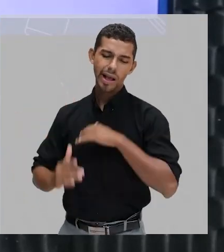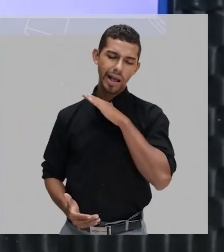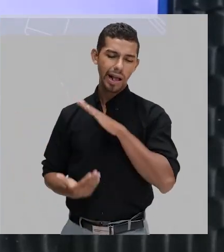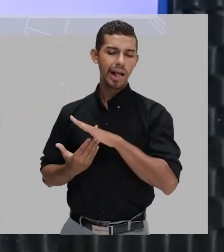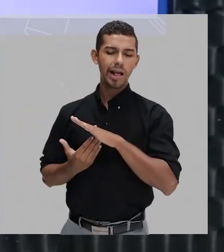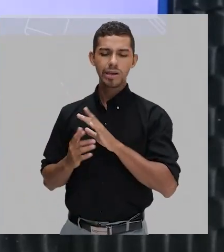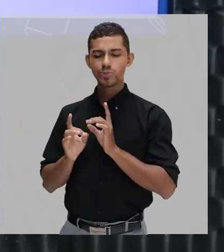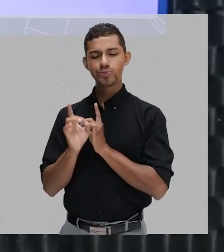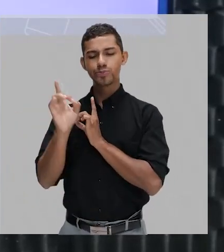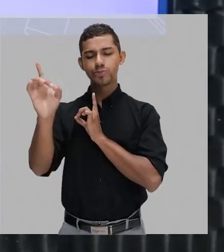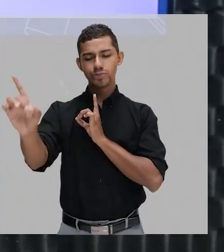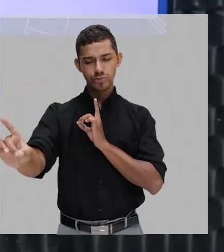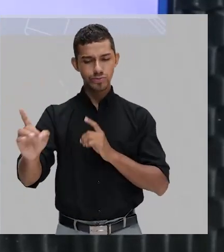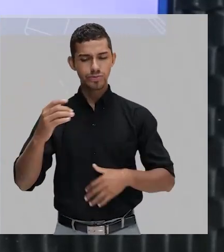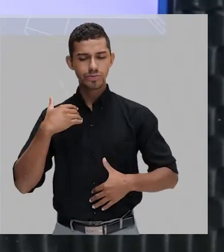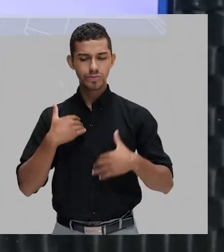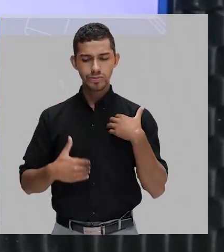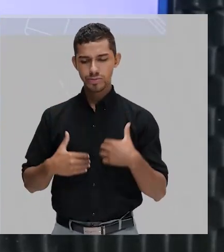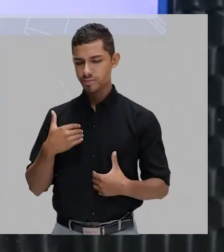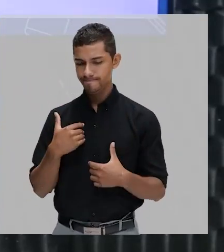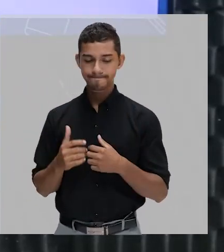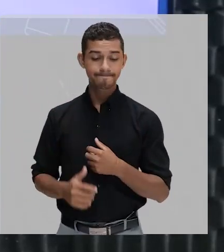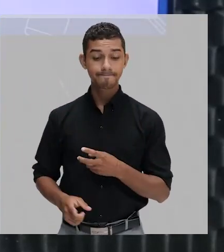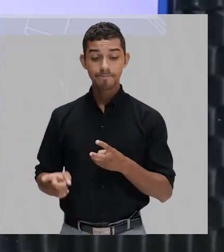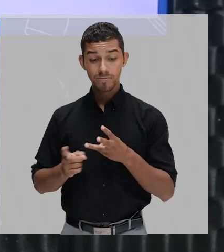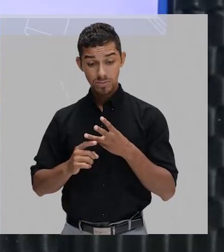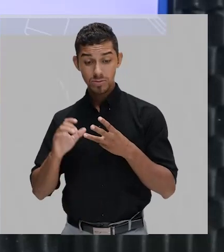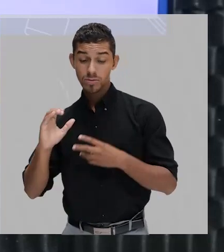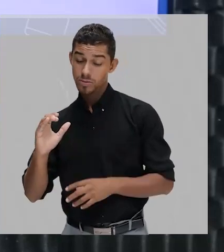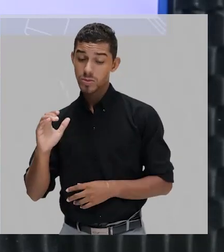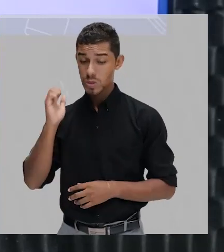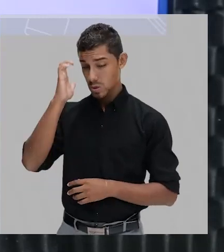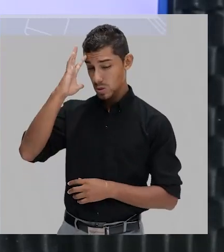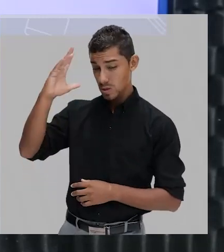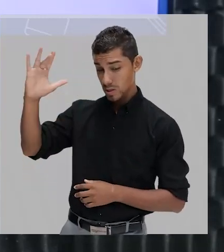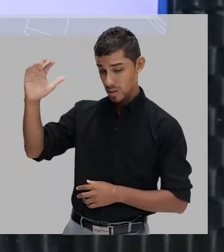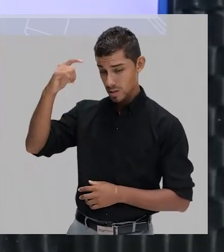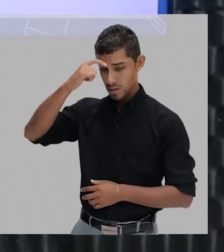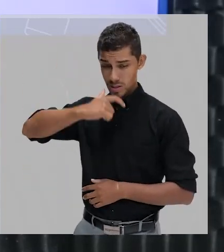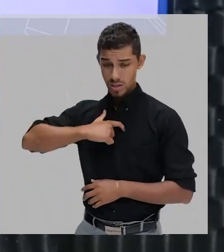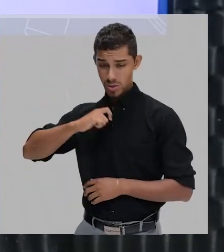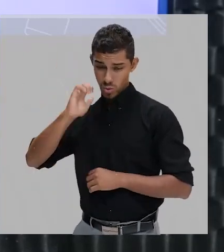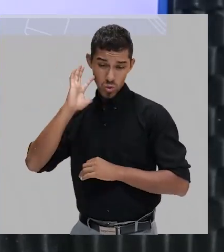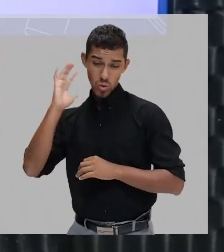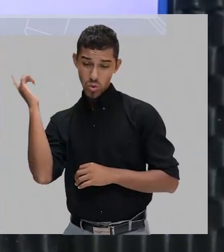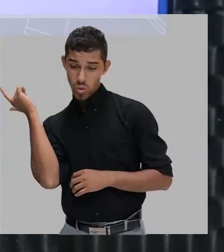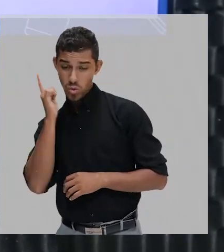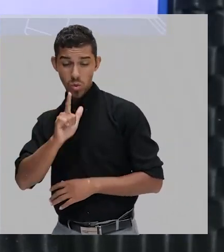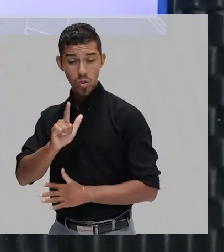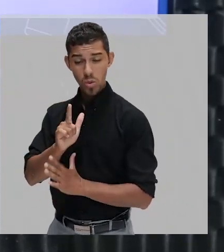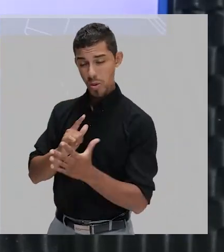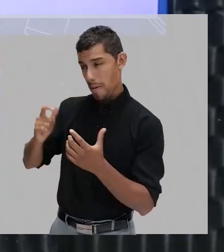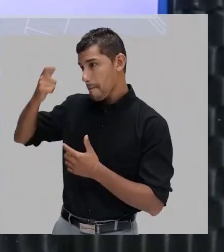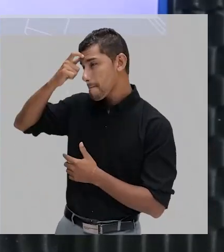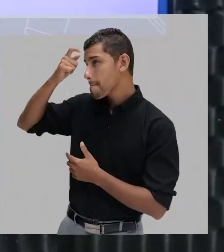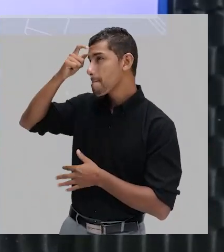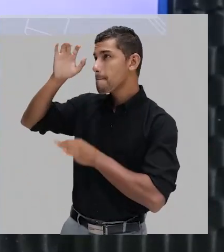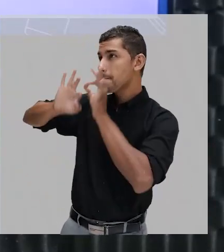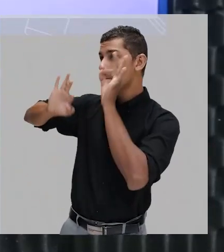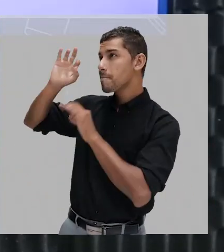pela distância física do seu amado. Letra C, um sonho de autorrealização desenhado pela